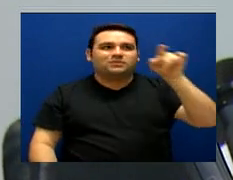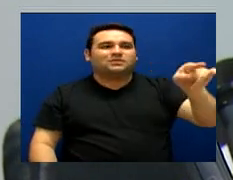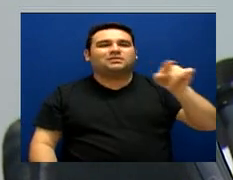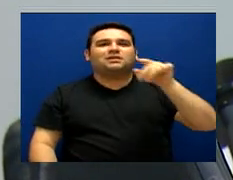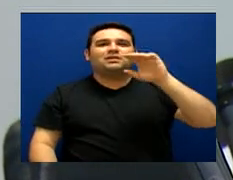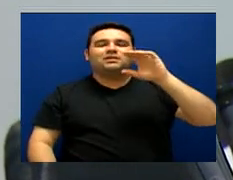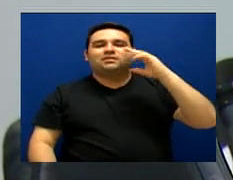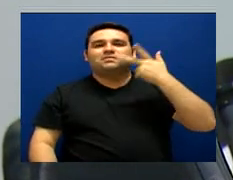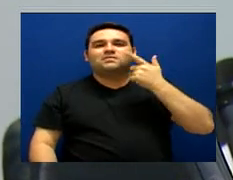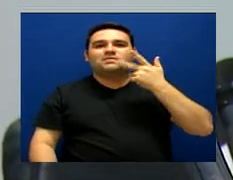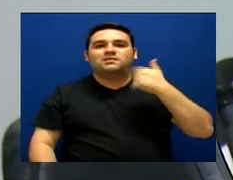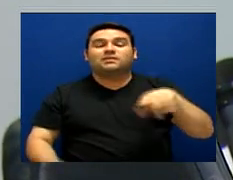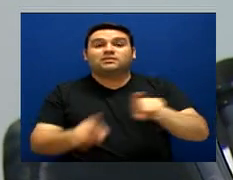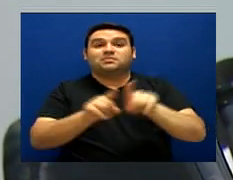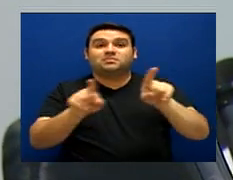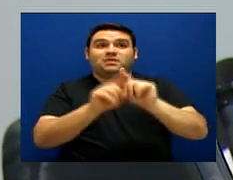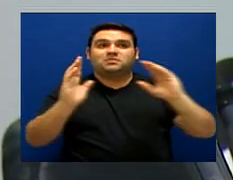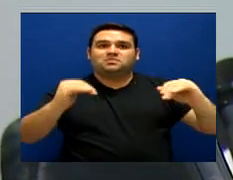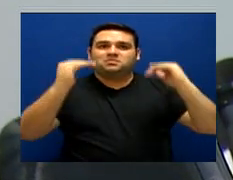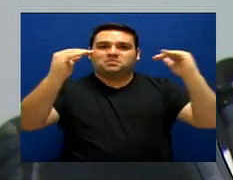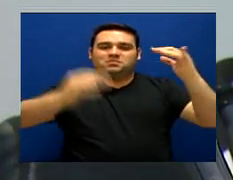o Supremo Tribunal Federal